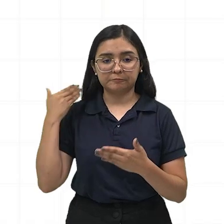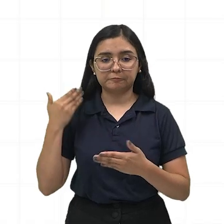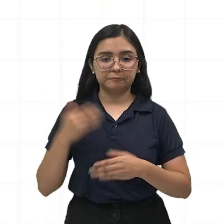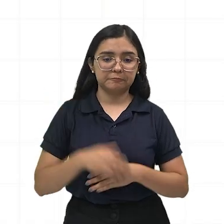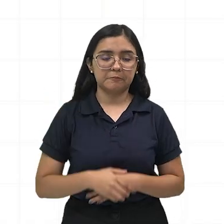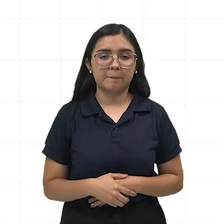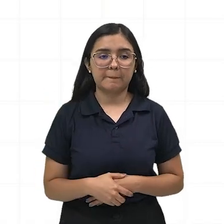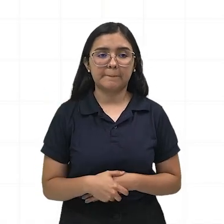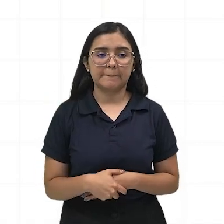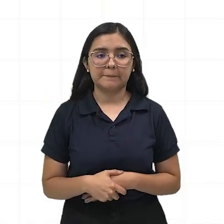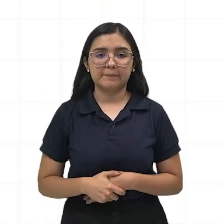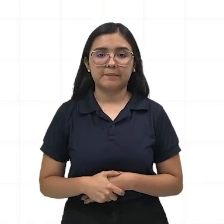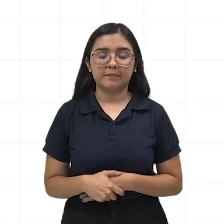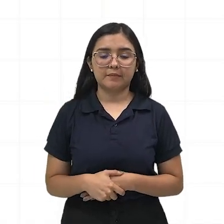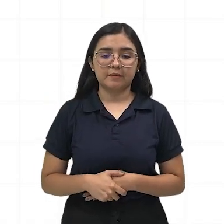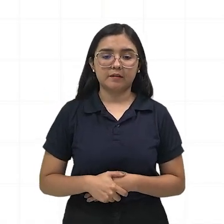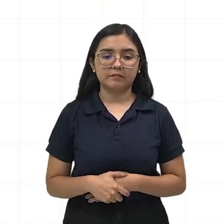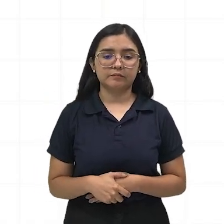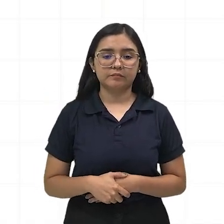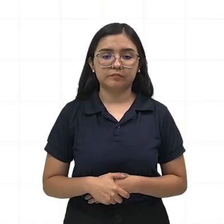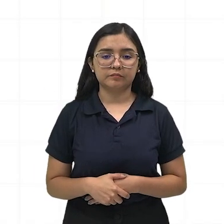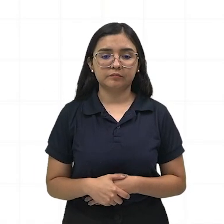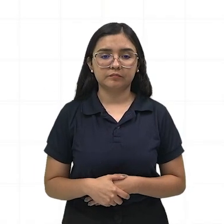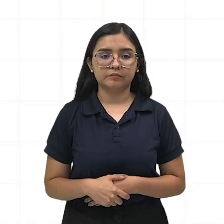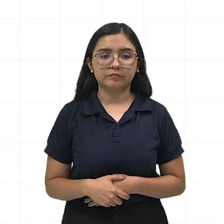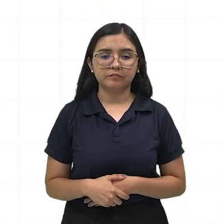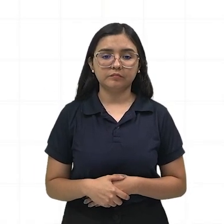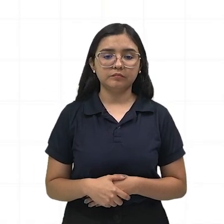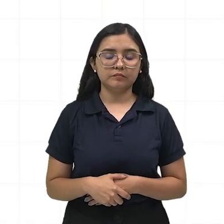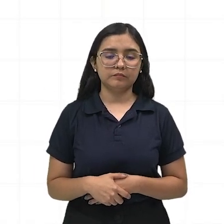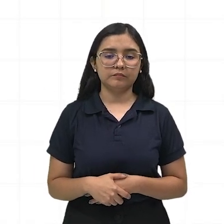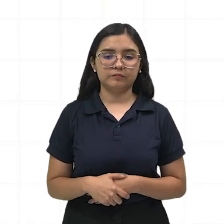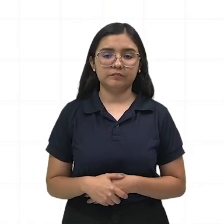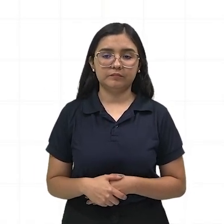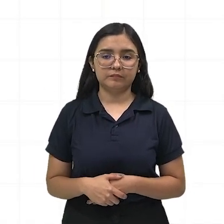plano cartesiano, né, lá de René Descartes.